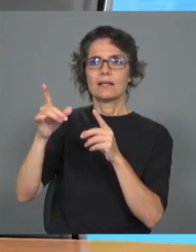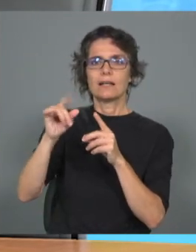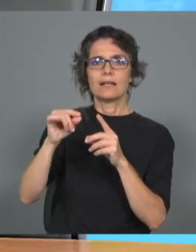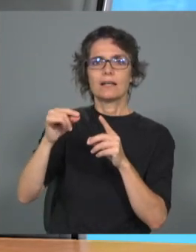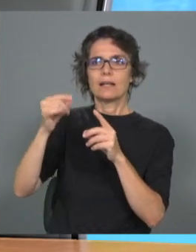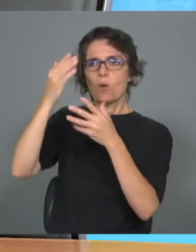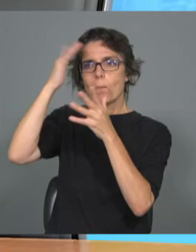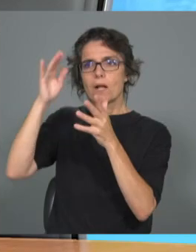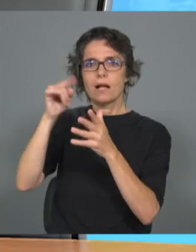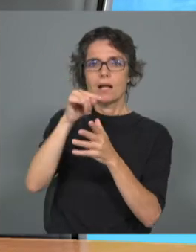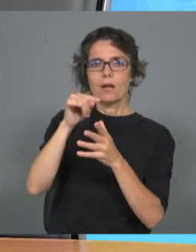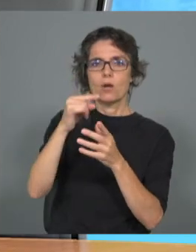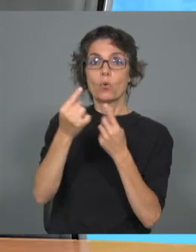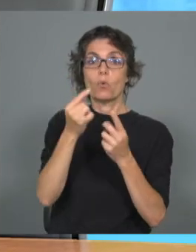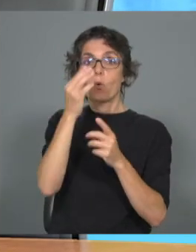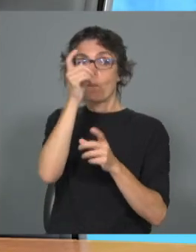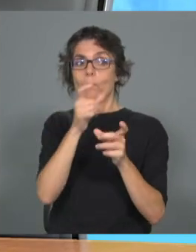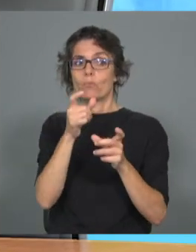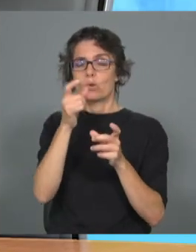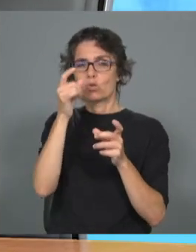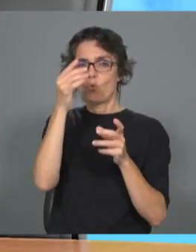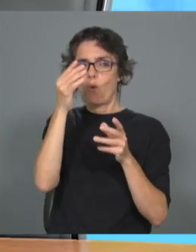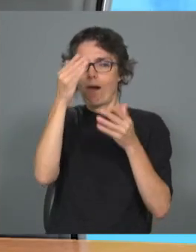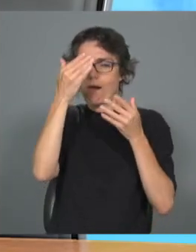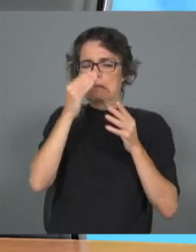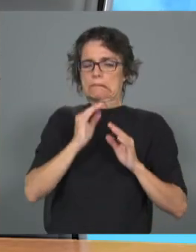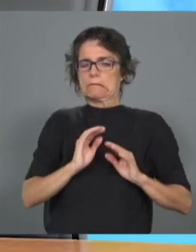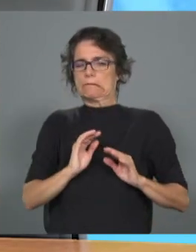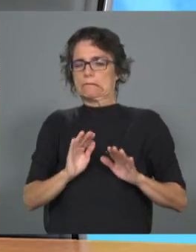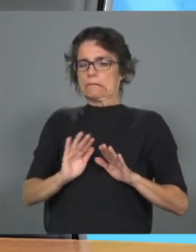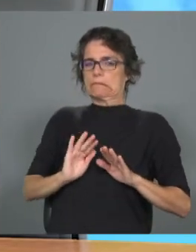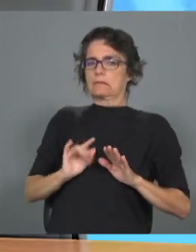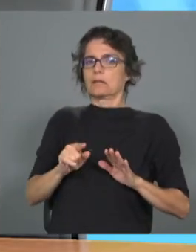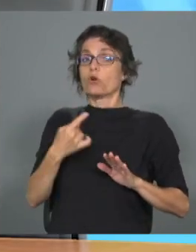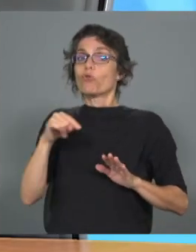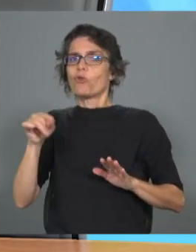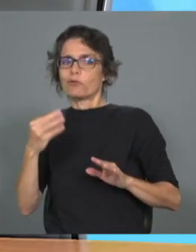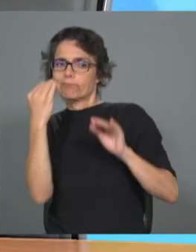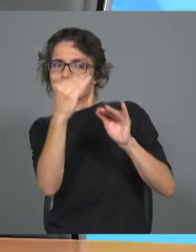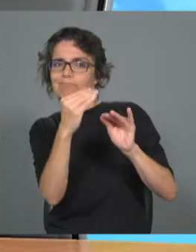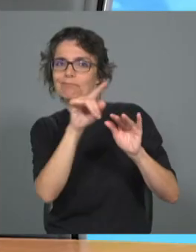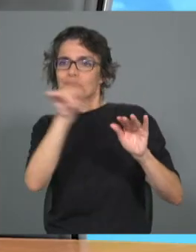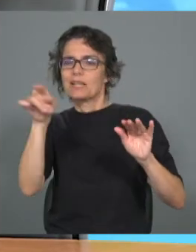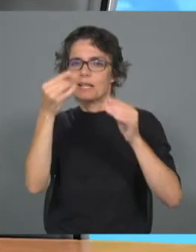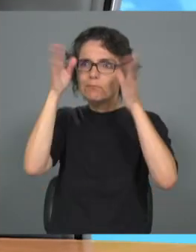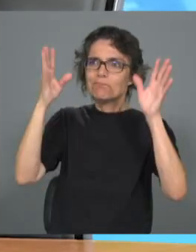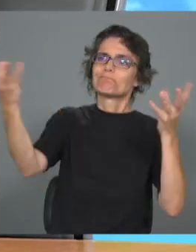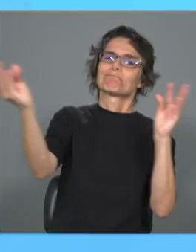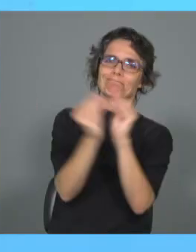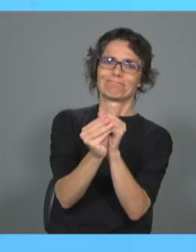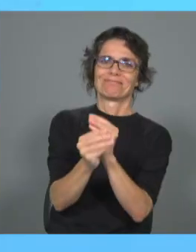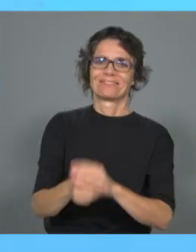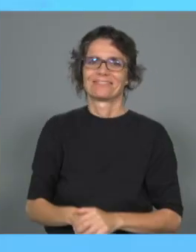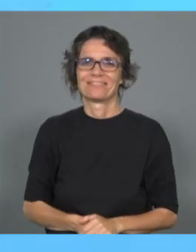são um pouquinho mais desconfiadas, e há que educar para esta inclusão. É em